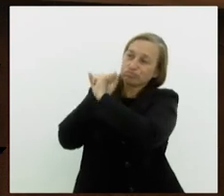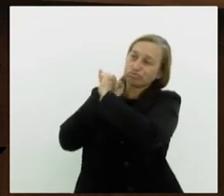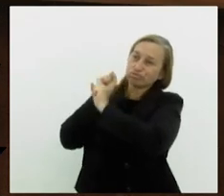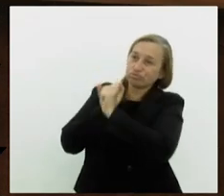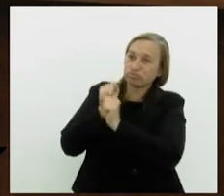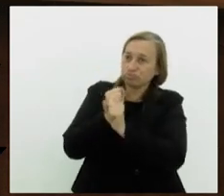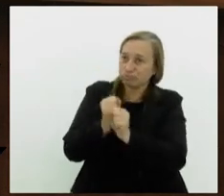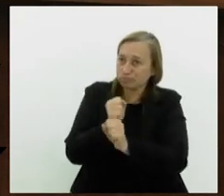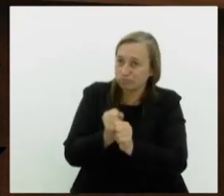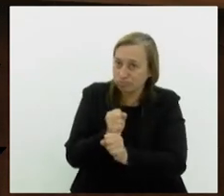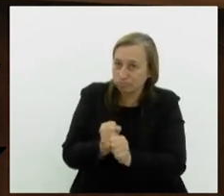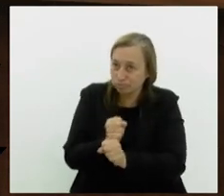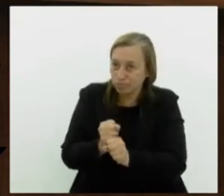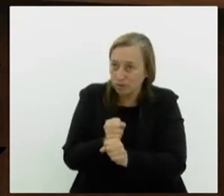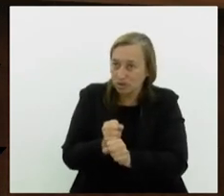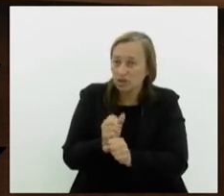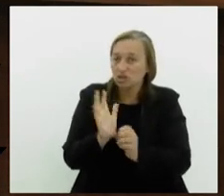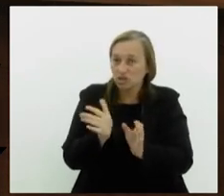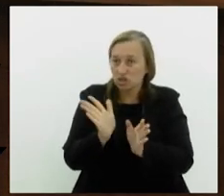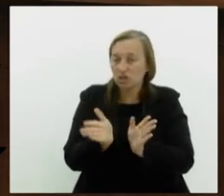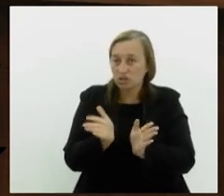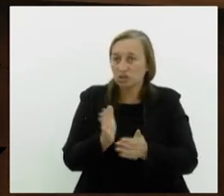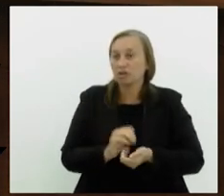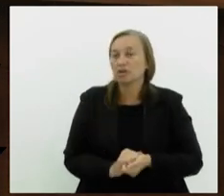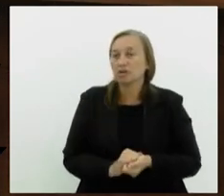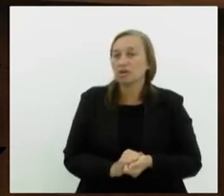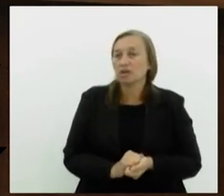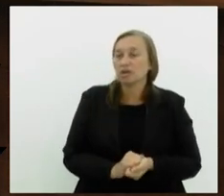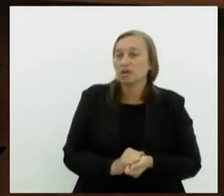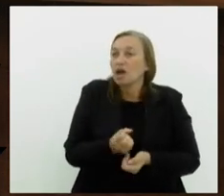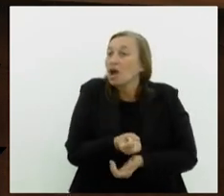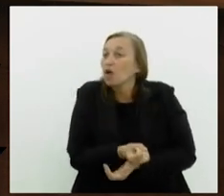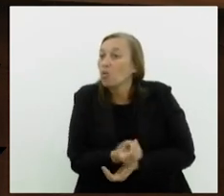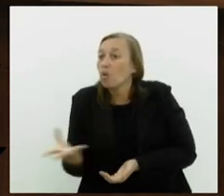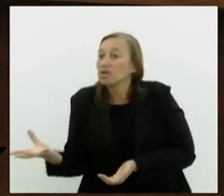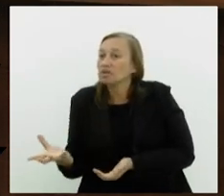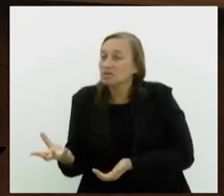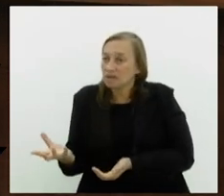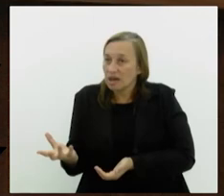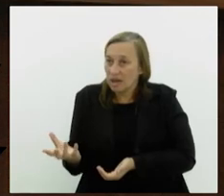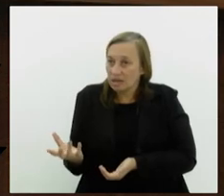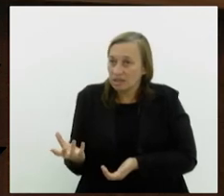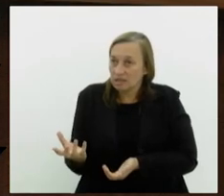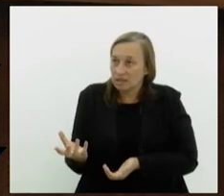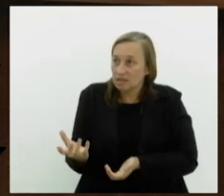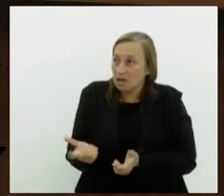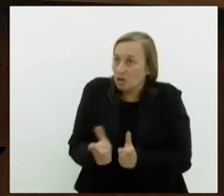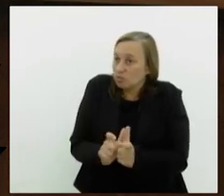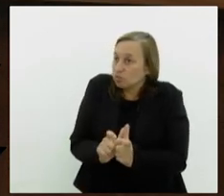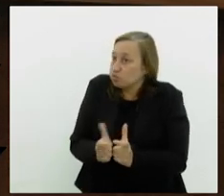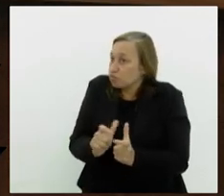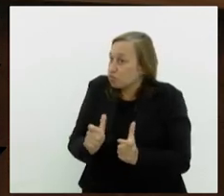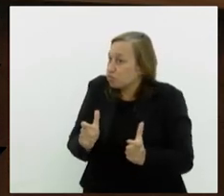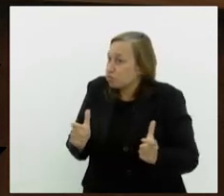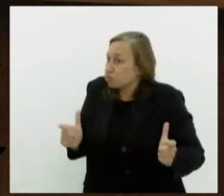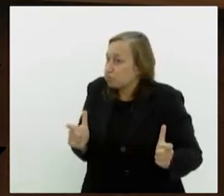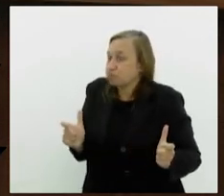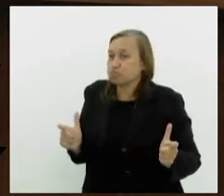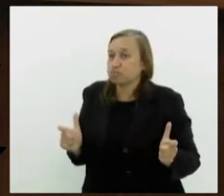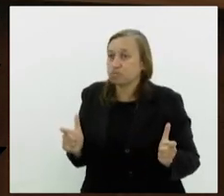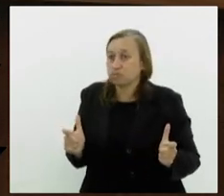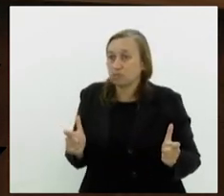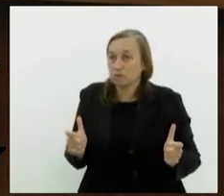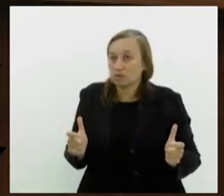algumas manufaturas de couro já fechadas. E a quantidade de contaminação é muito grande para que seja, tem